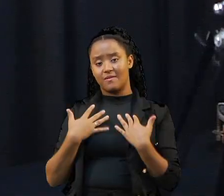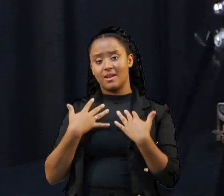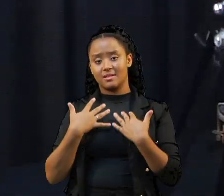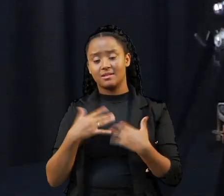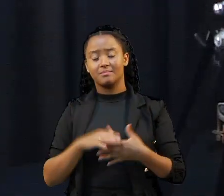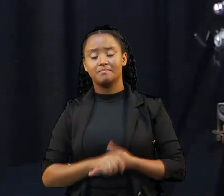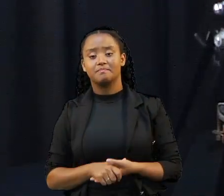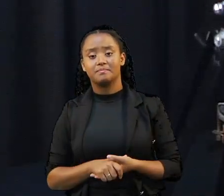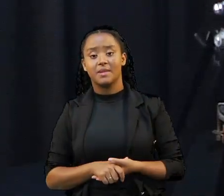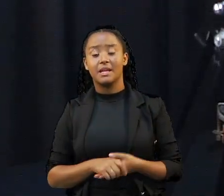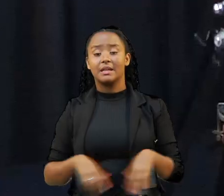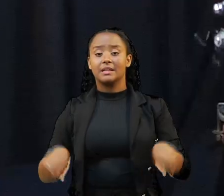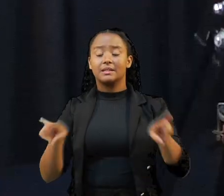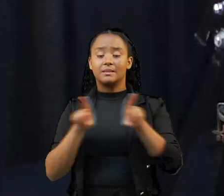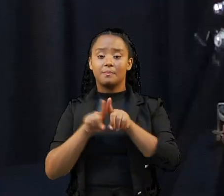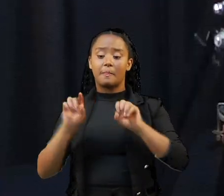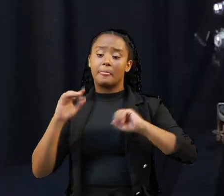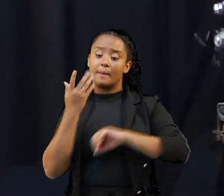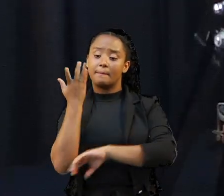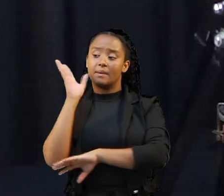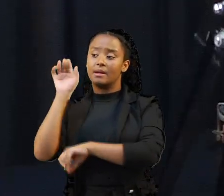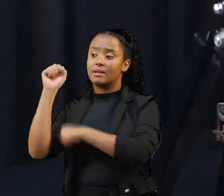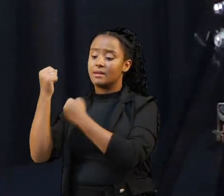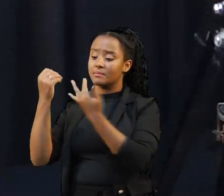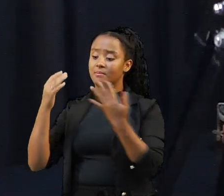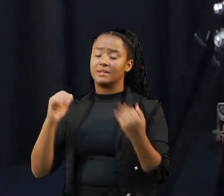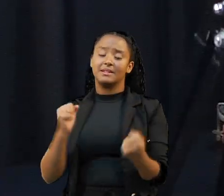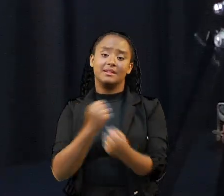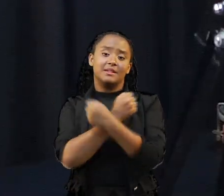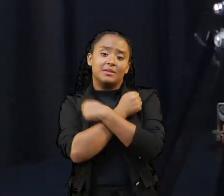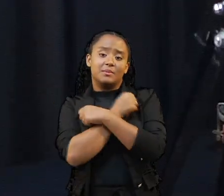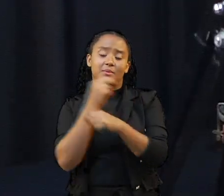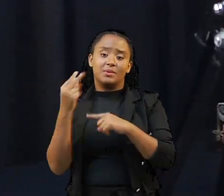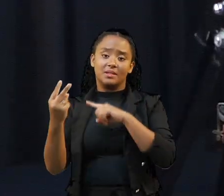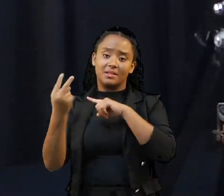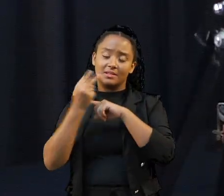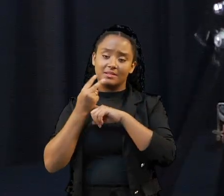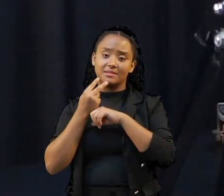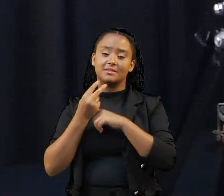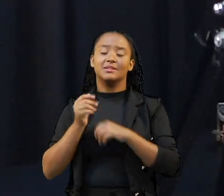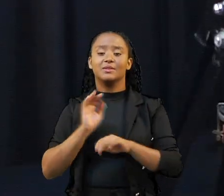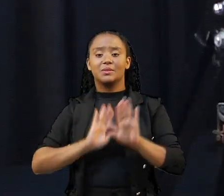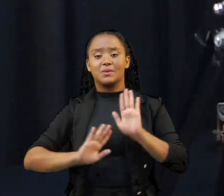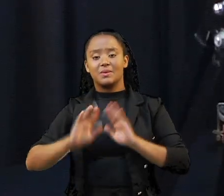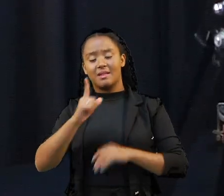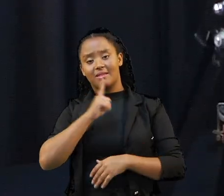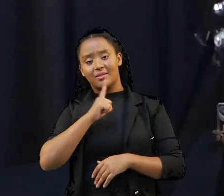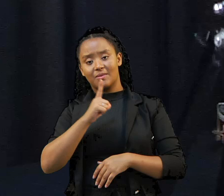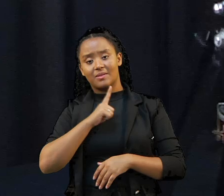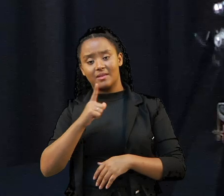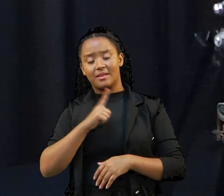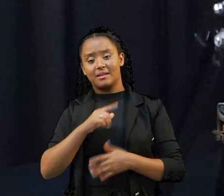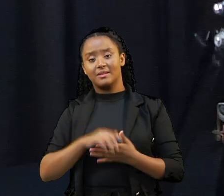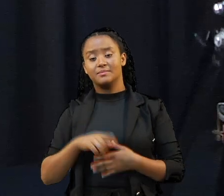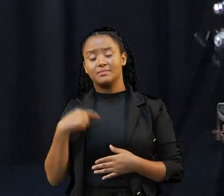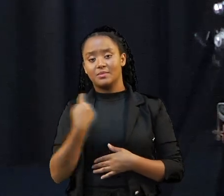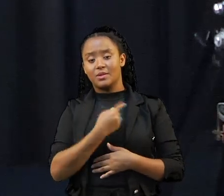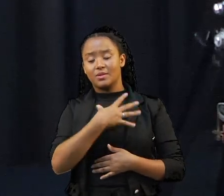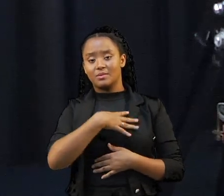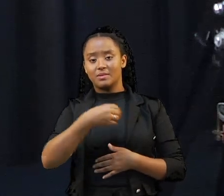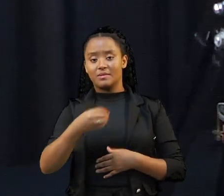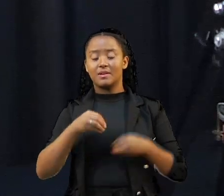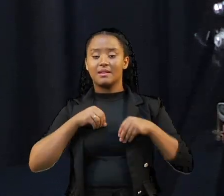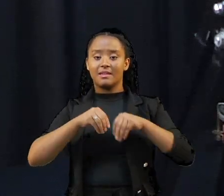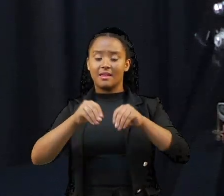refresca. Somos abraçados pela mãe natureza, protegidos, acolhidos e cuidados, abençoados com toda sua beleza. Somos filho